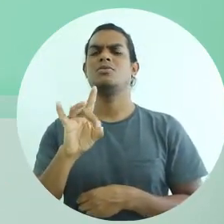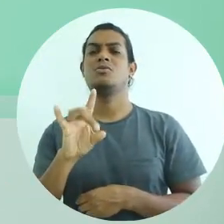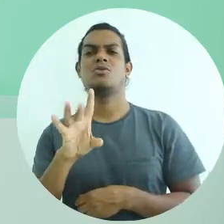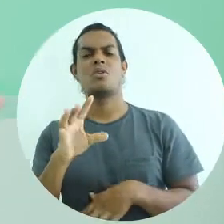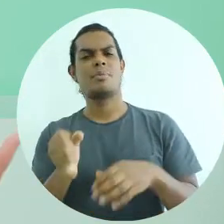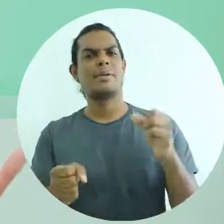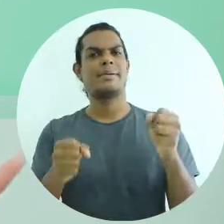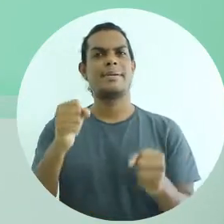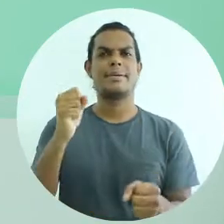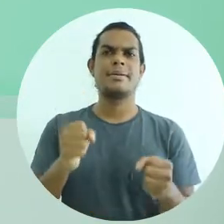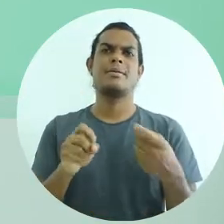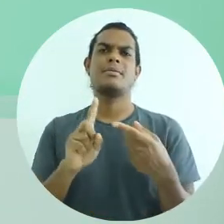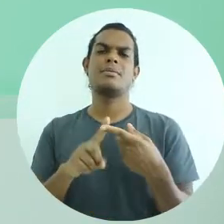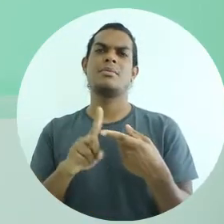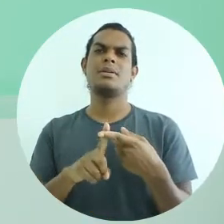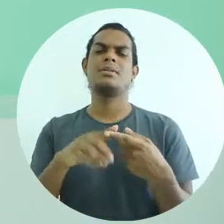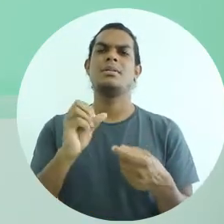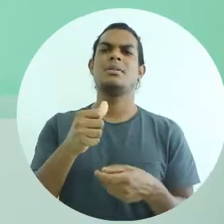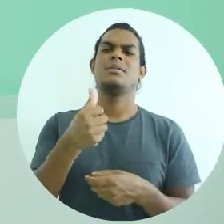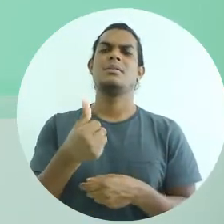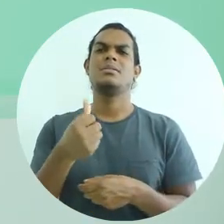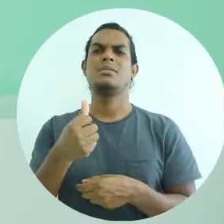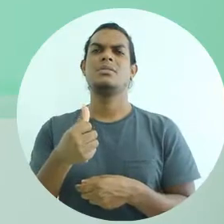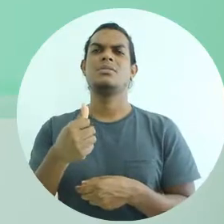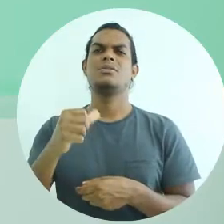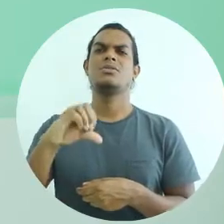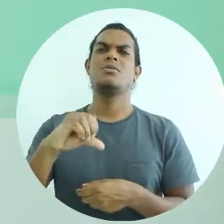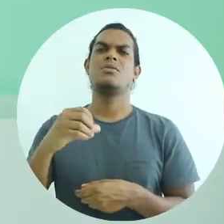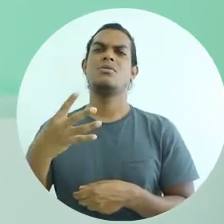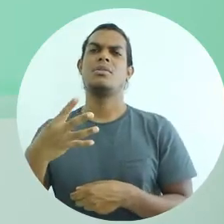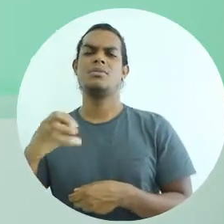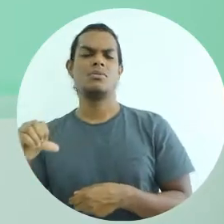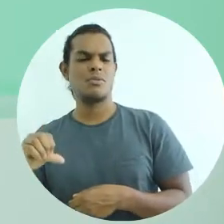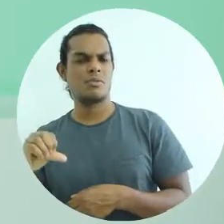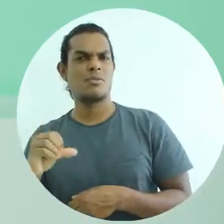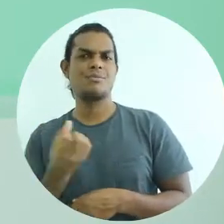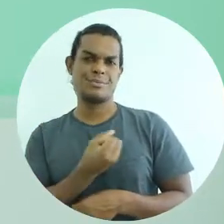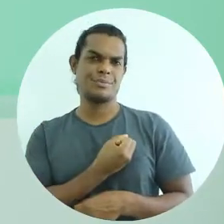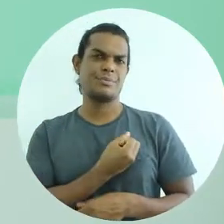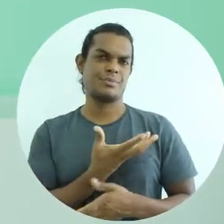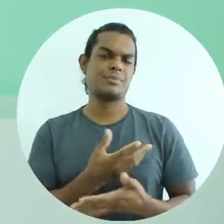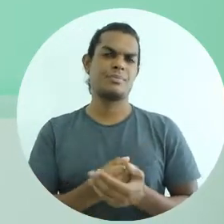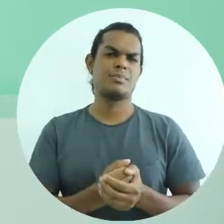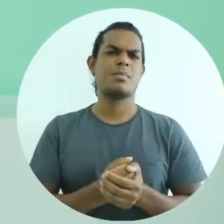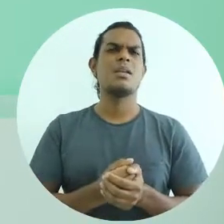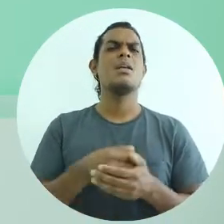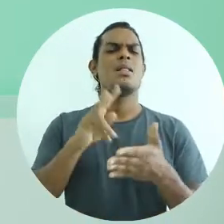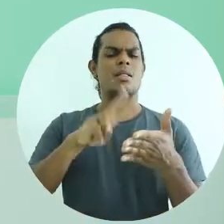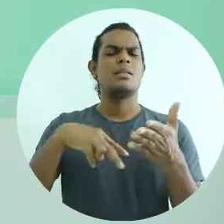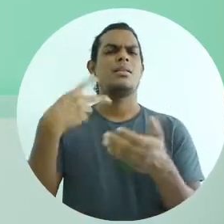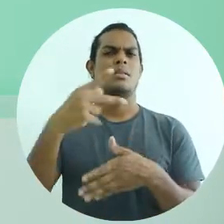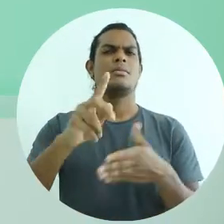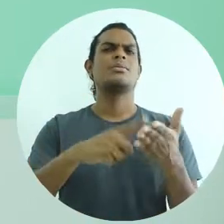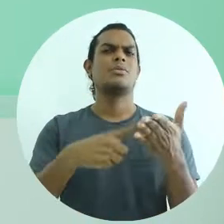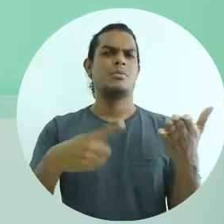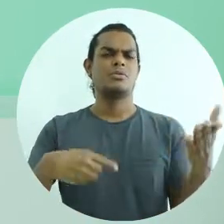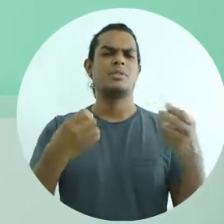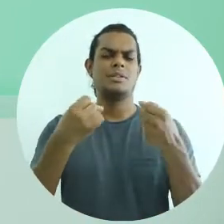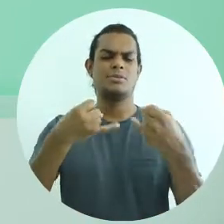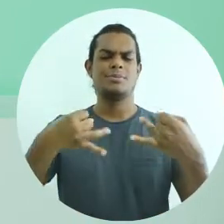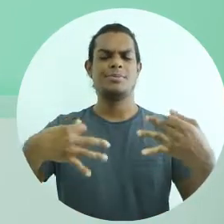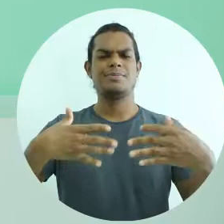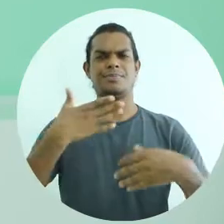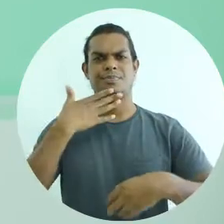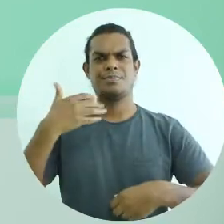que é a TS 16949, e por aí vai. Dê uma lidinha melhor no seu caderno que você vai ver sobre outras